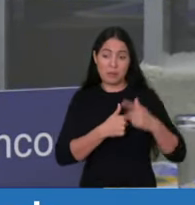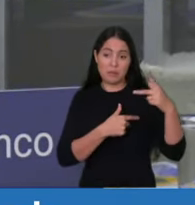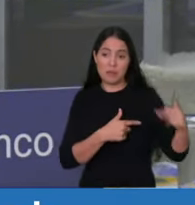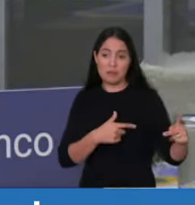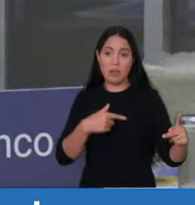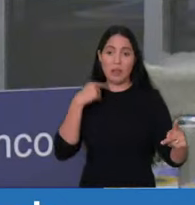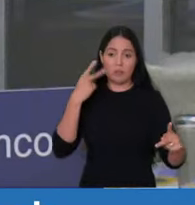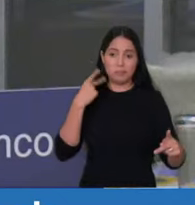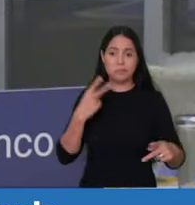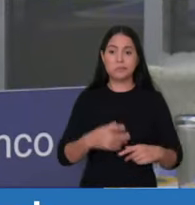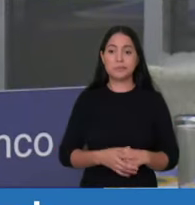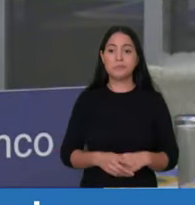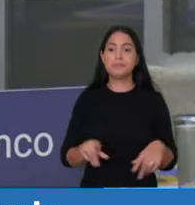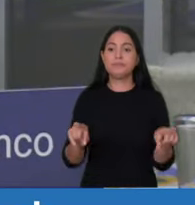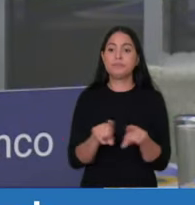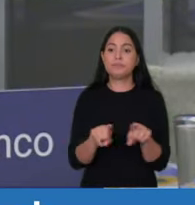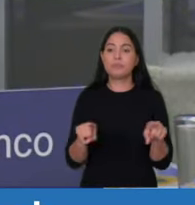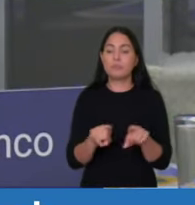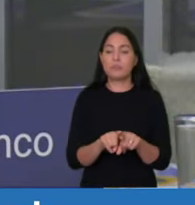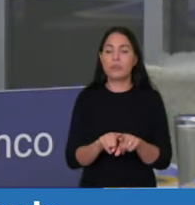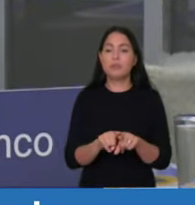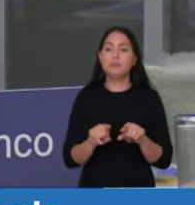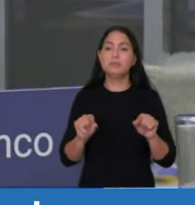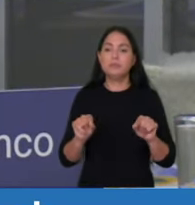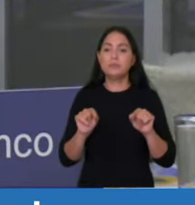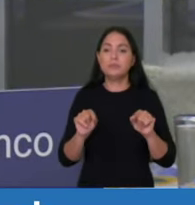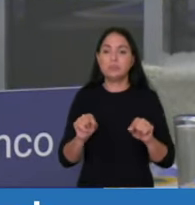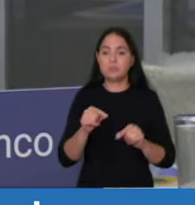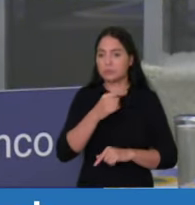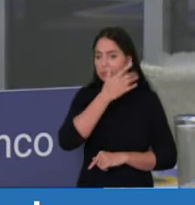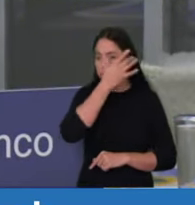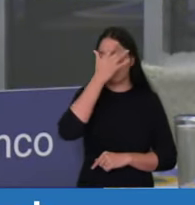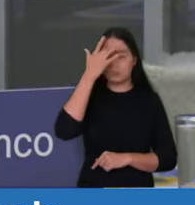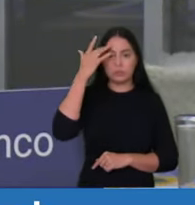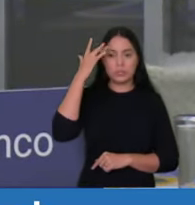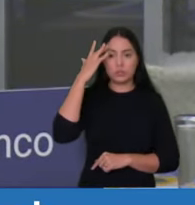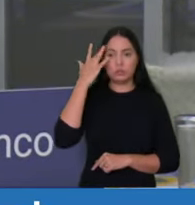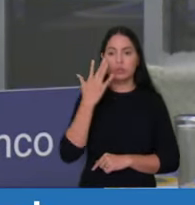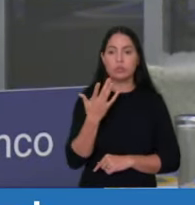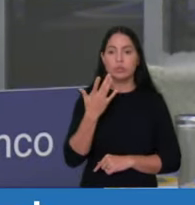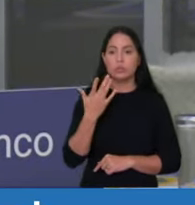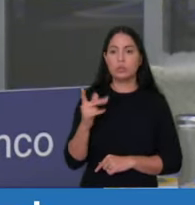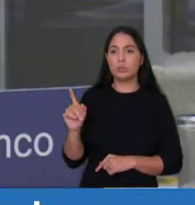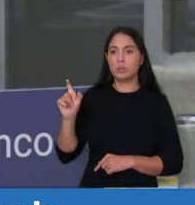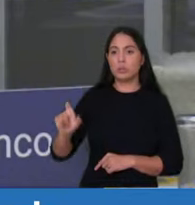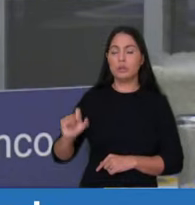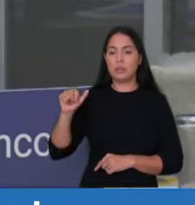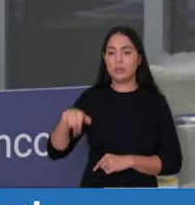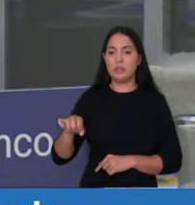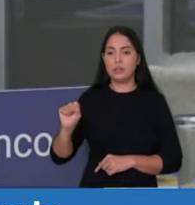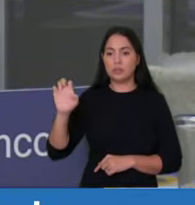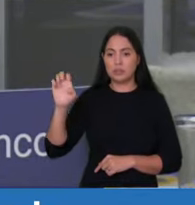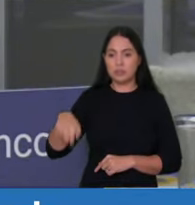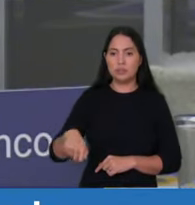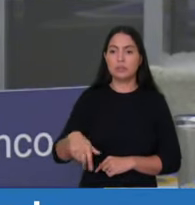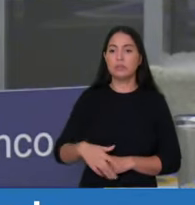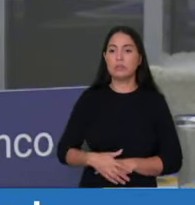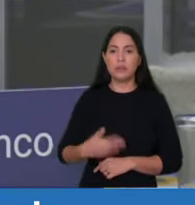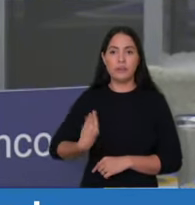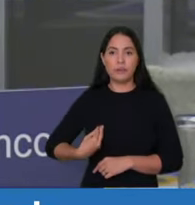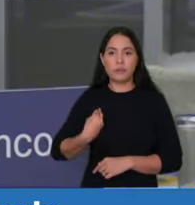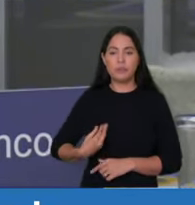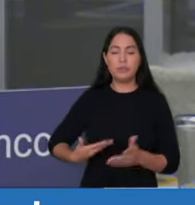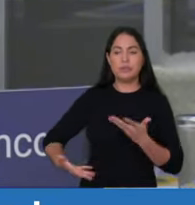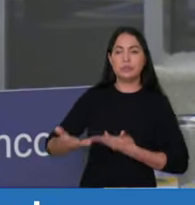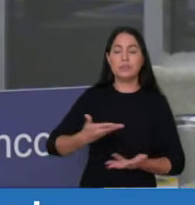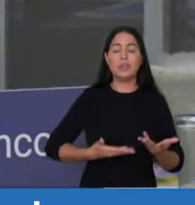e para aqueles que dividiam a vida com Anderson Gomes. Essa perda foi uma perda